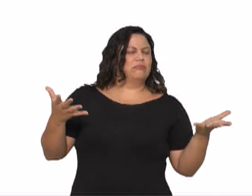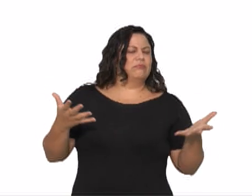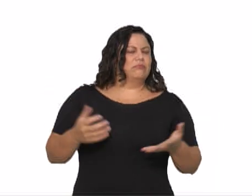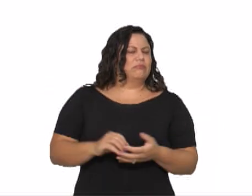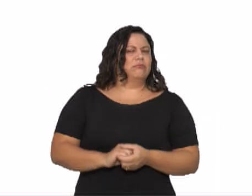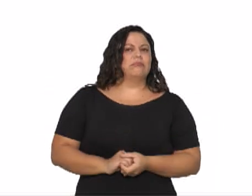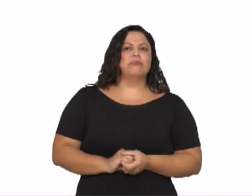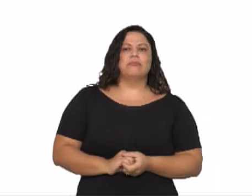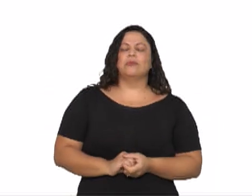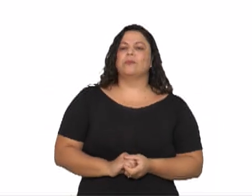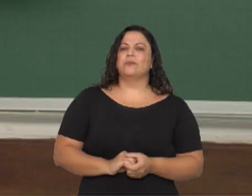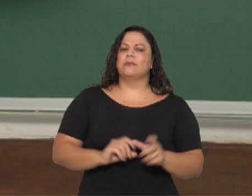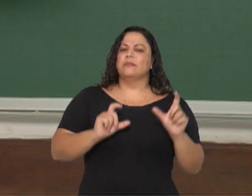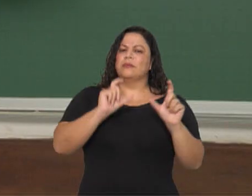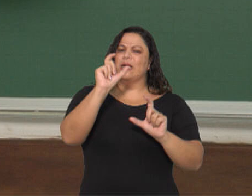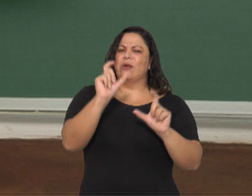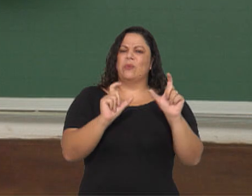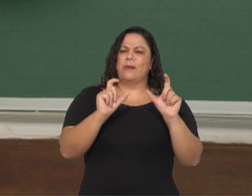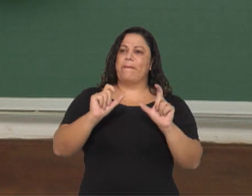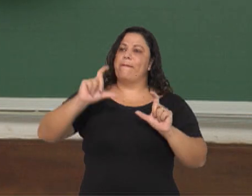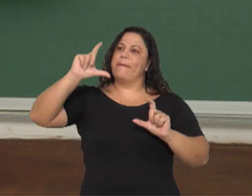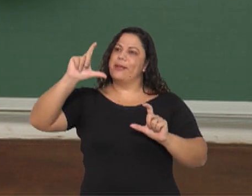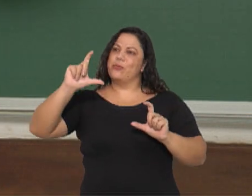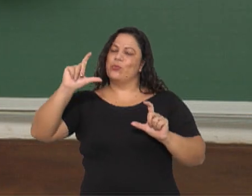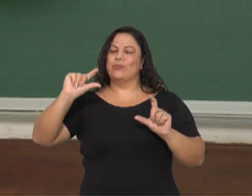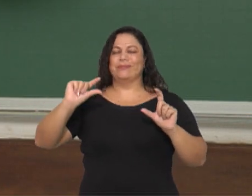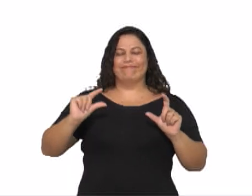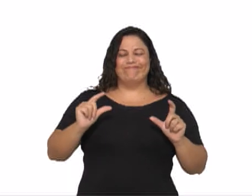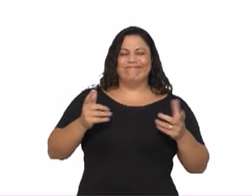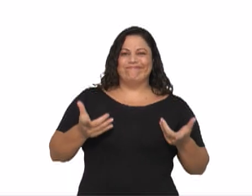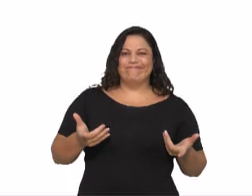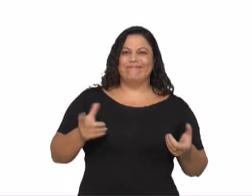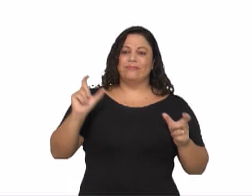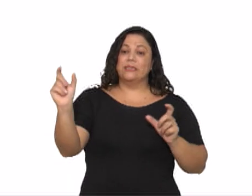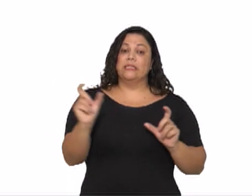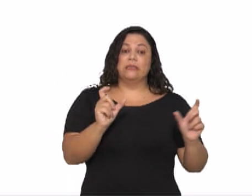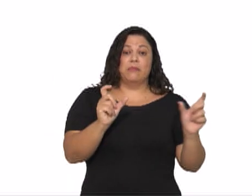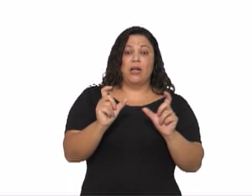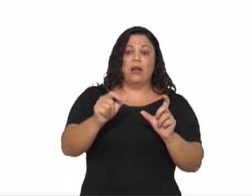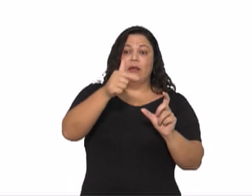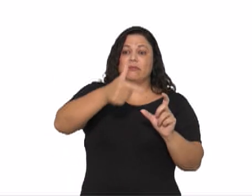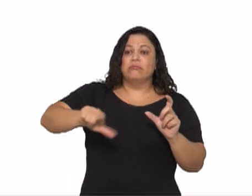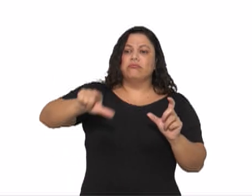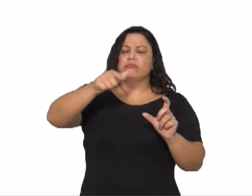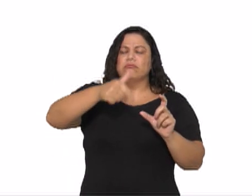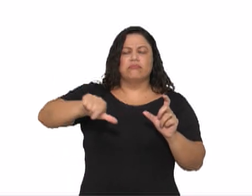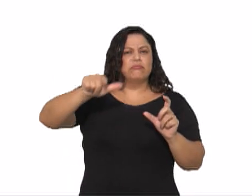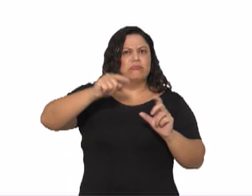izquierda, centralizadas, em letra maiúscula. Palavras que se repetem e